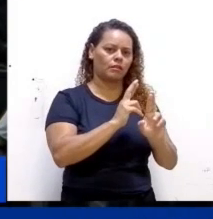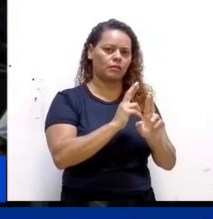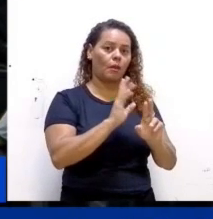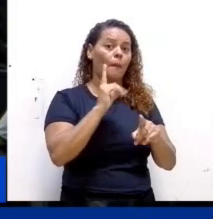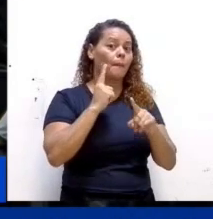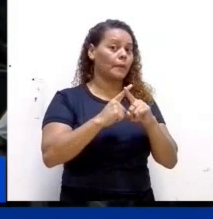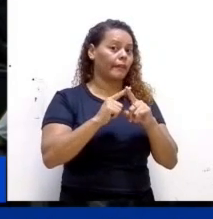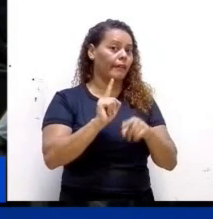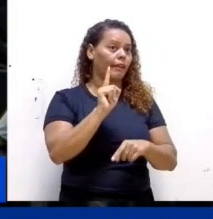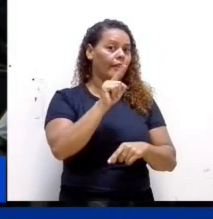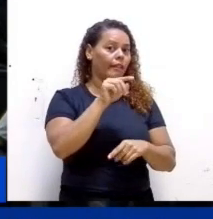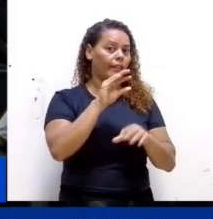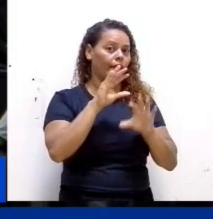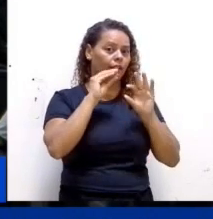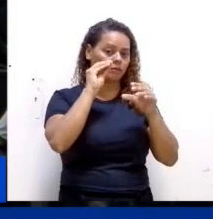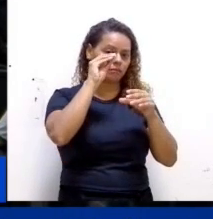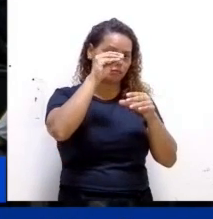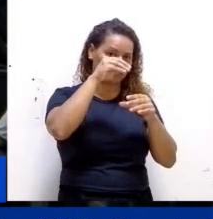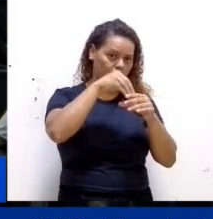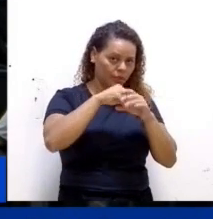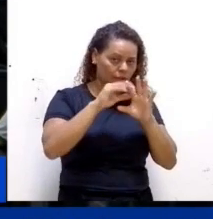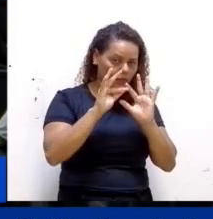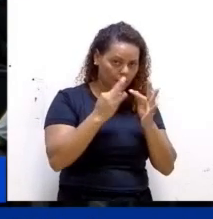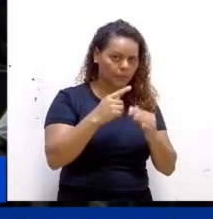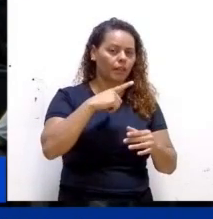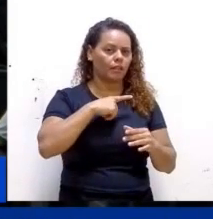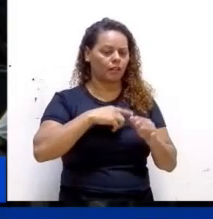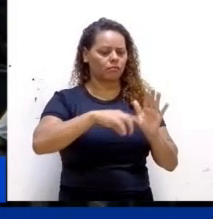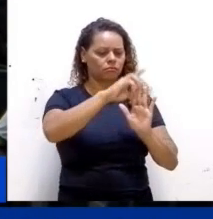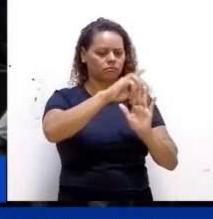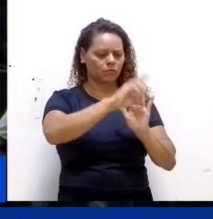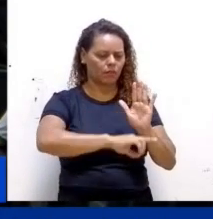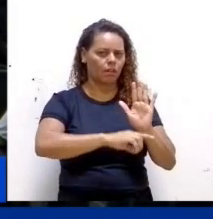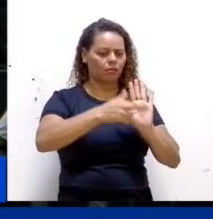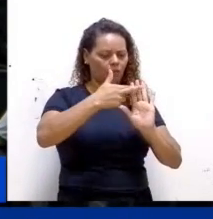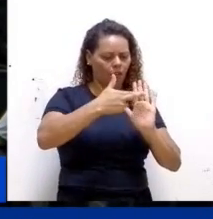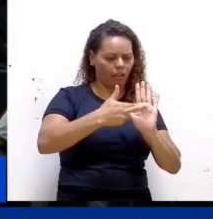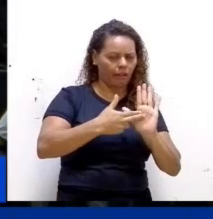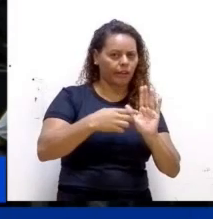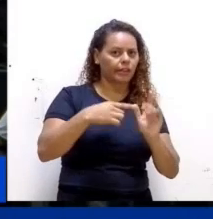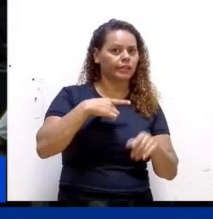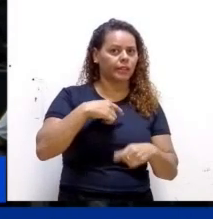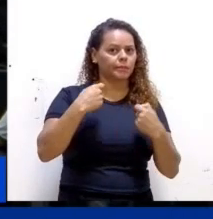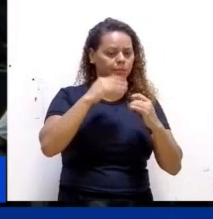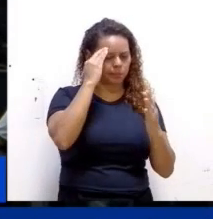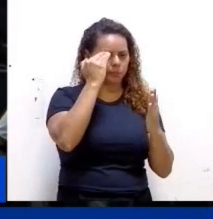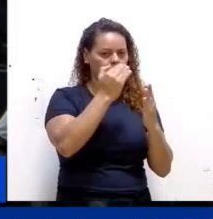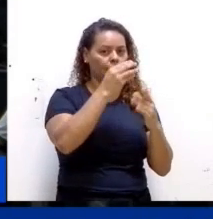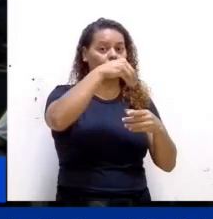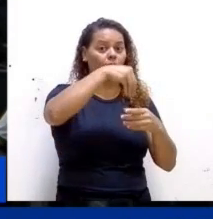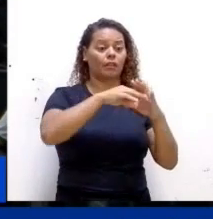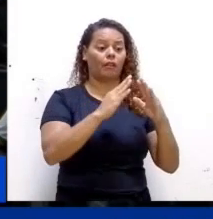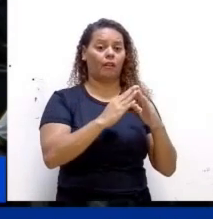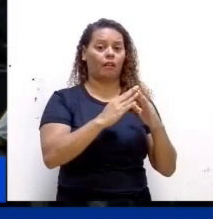regras do direito de família, certo? E essa legislação, esse Código Civil,